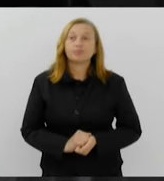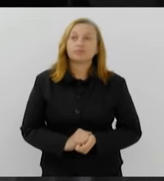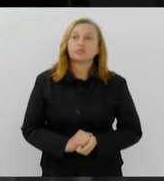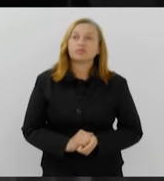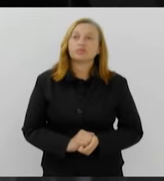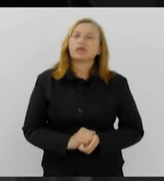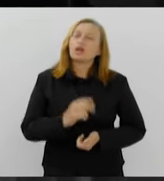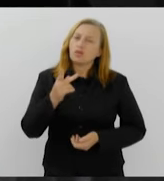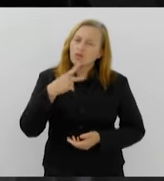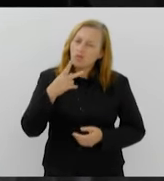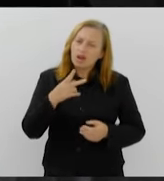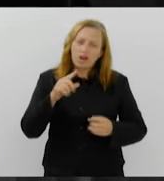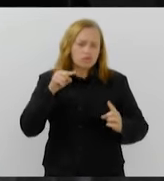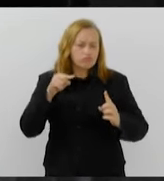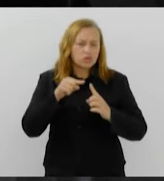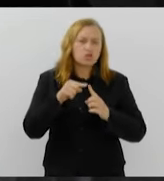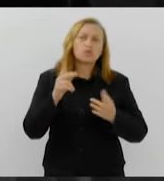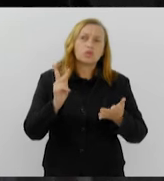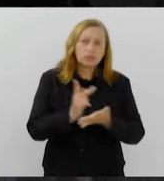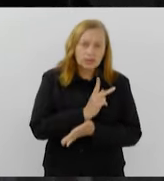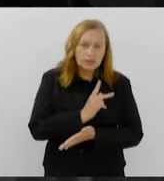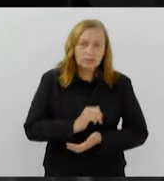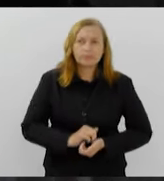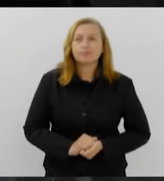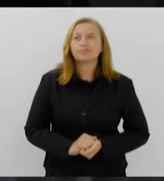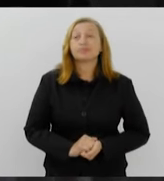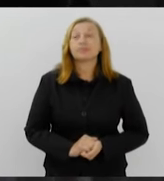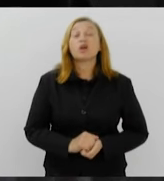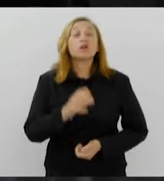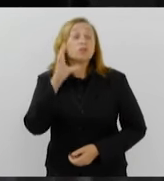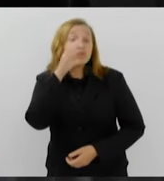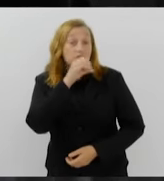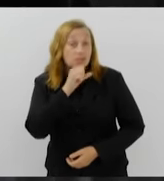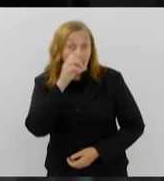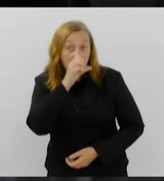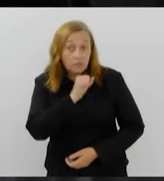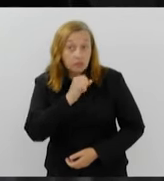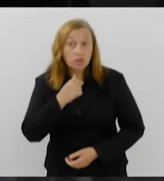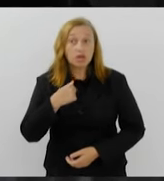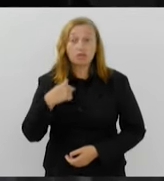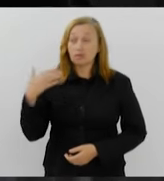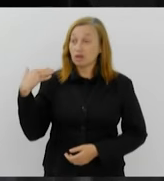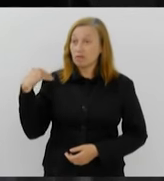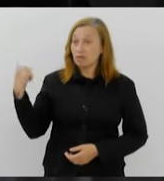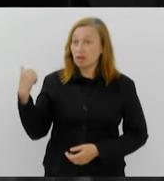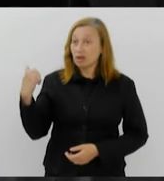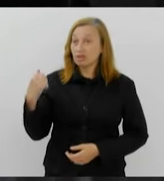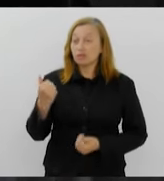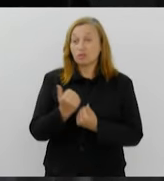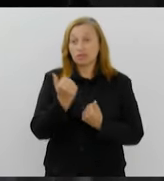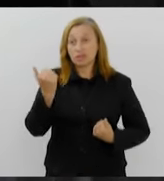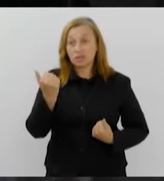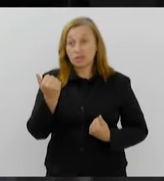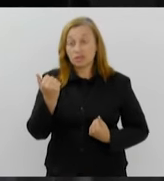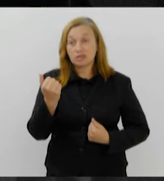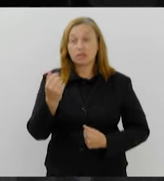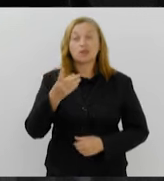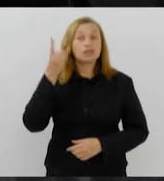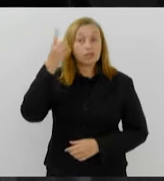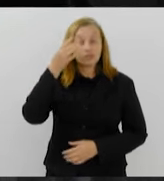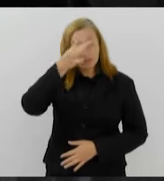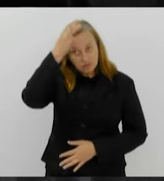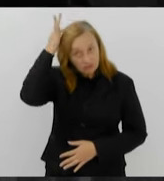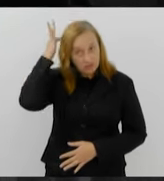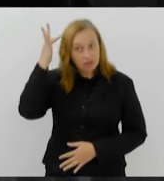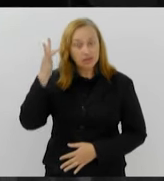expor muito objetivamente o que aconteceu no Sábado eu estava ao lado do meu vice Deputado Fred Pacheco